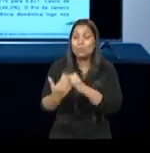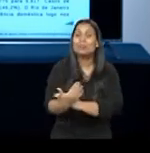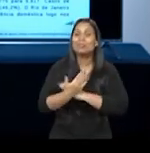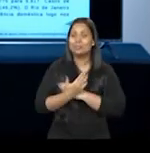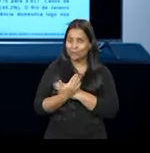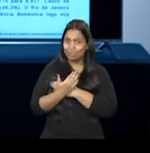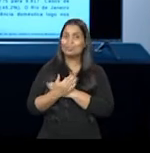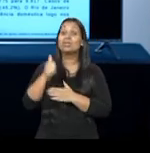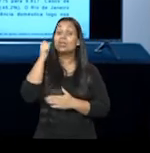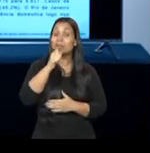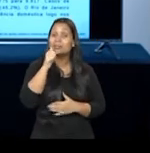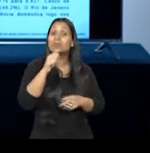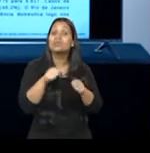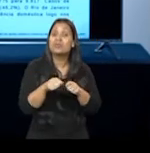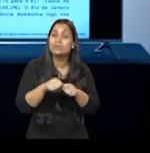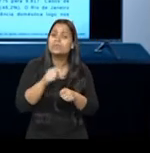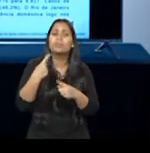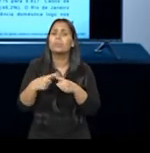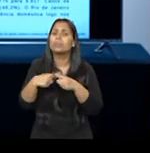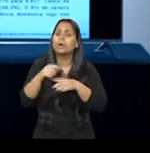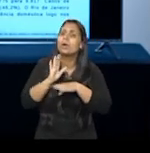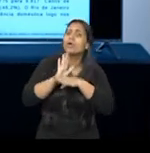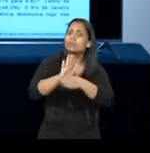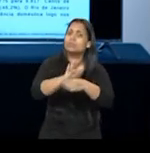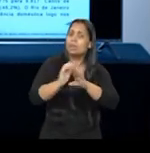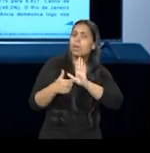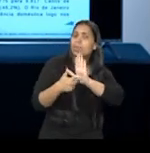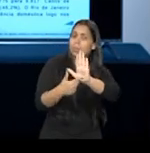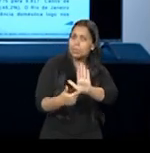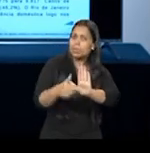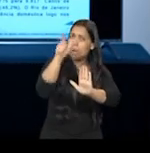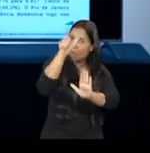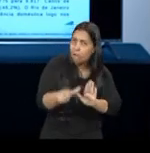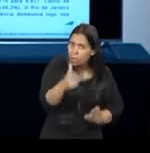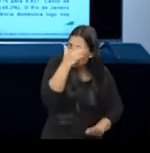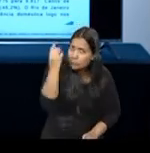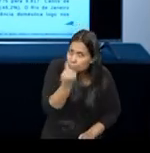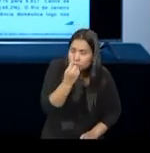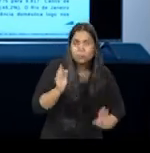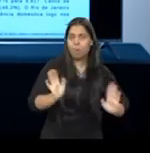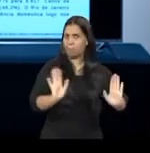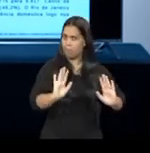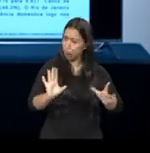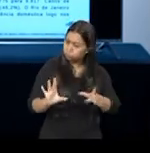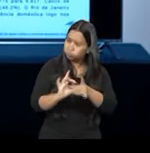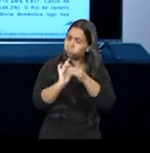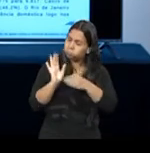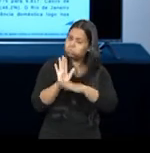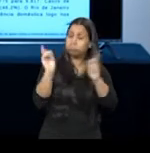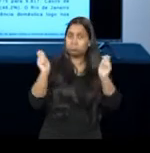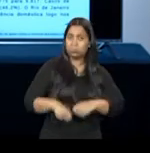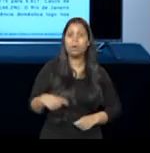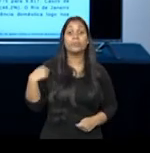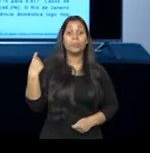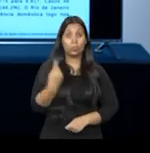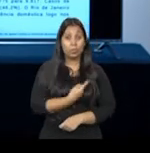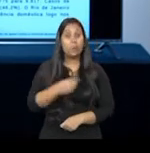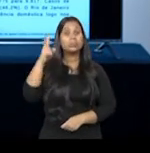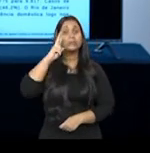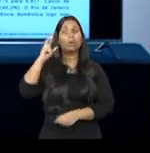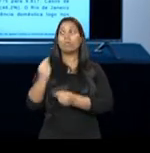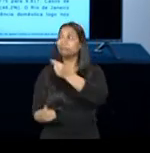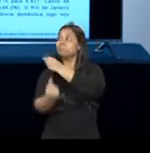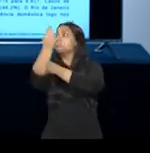que as mulheres estão fazendo para ajudar, para mostrar que essa pessoa não está sozinha. A gente vai buscar um pouquinho na história,